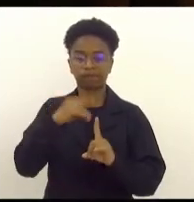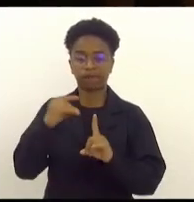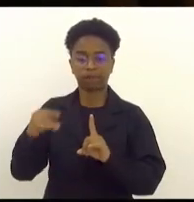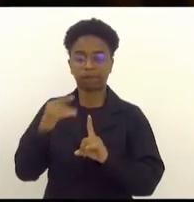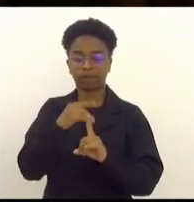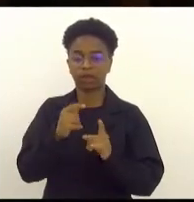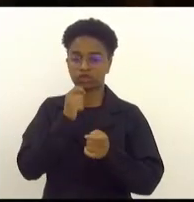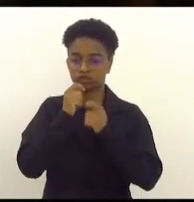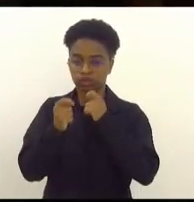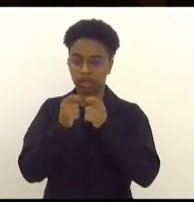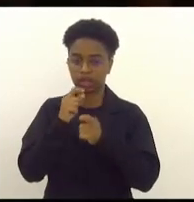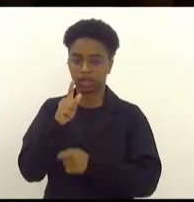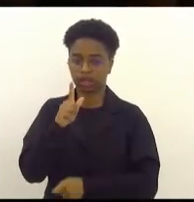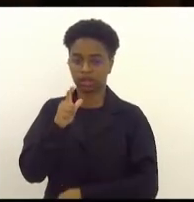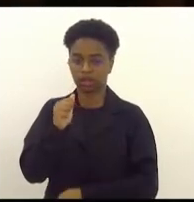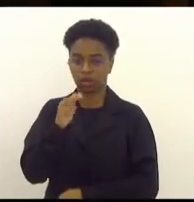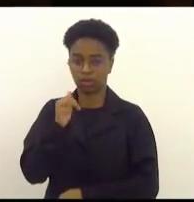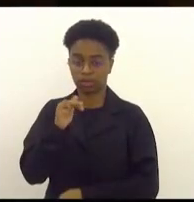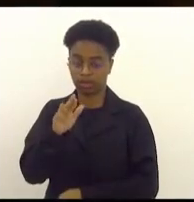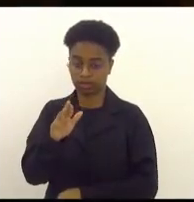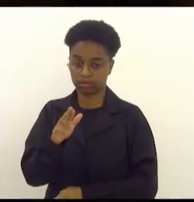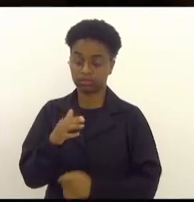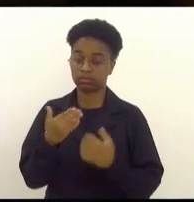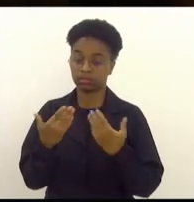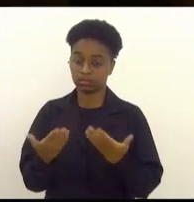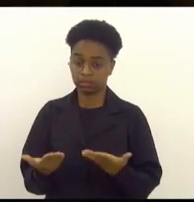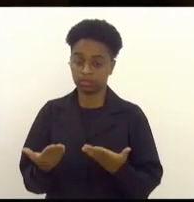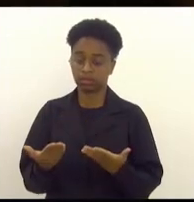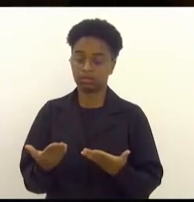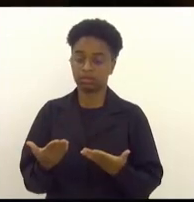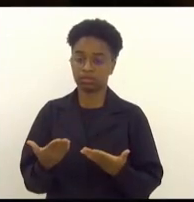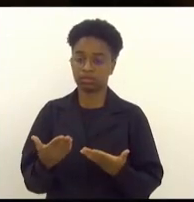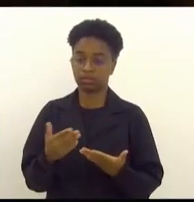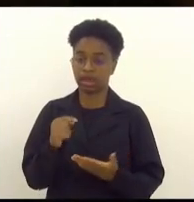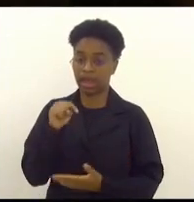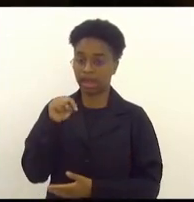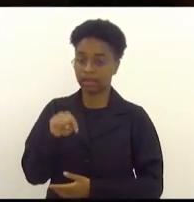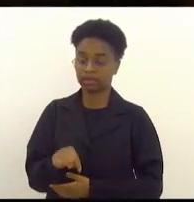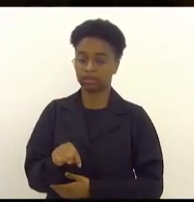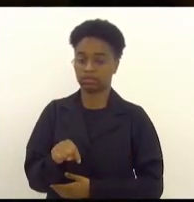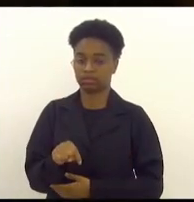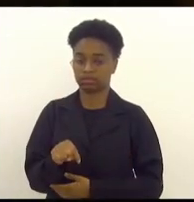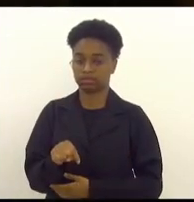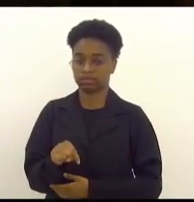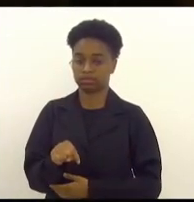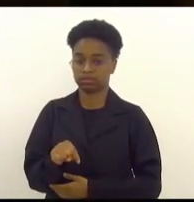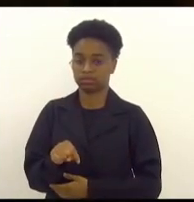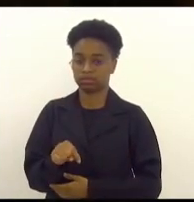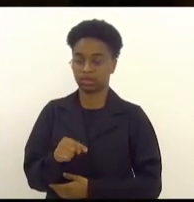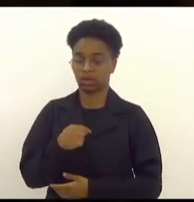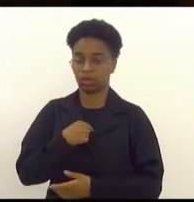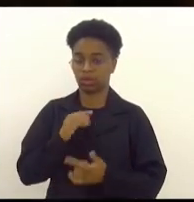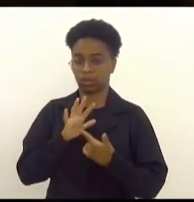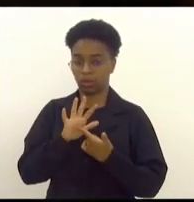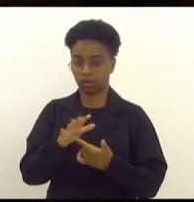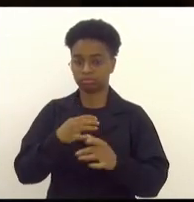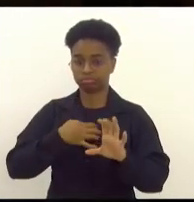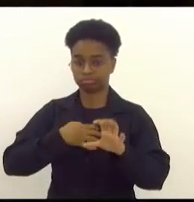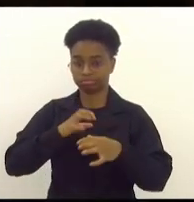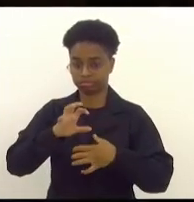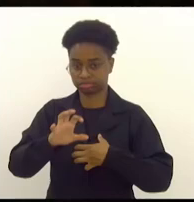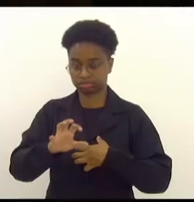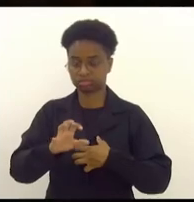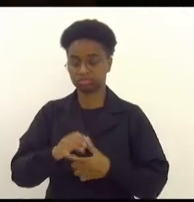do jornalista Glauber fica aqui não só a minha solidariedade